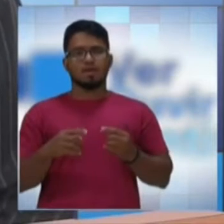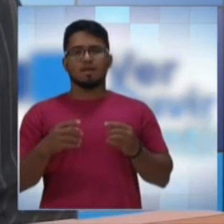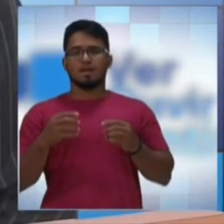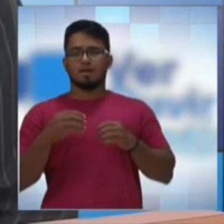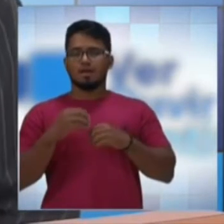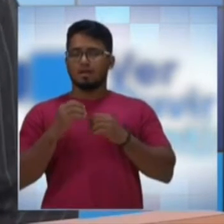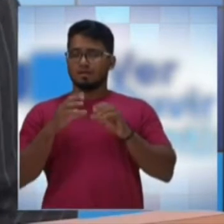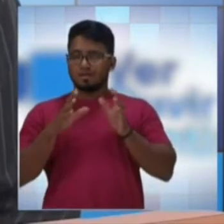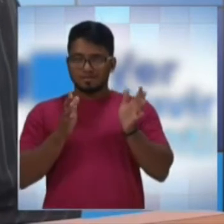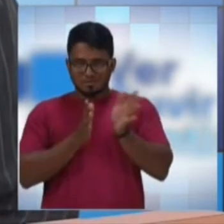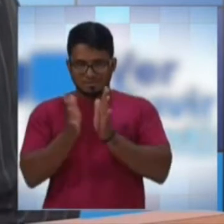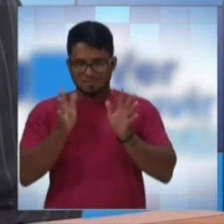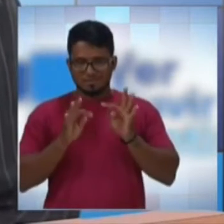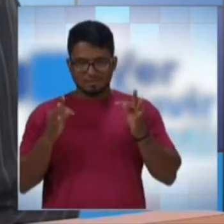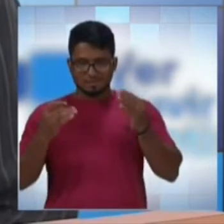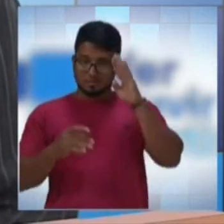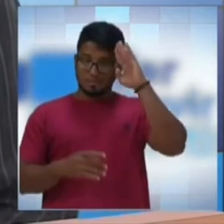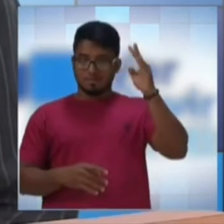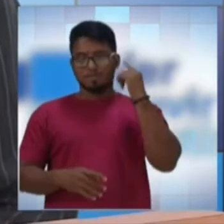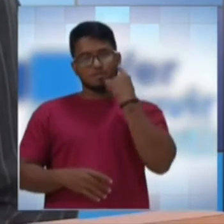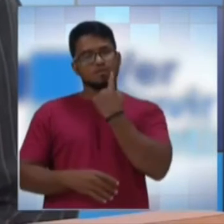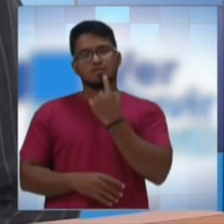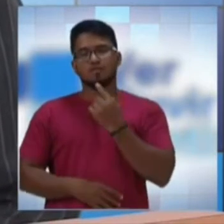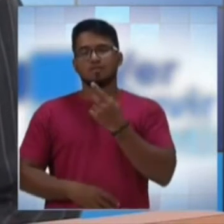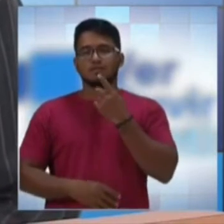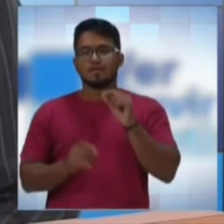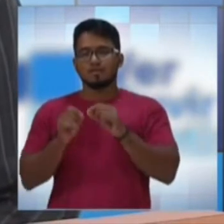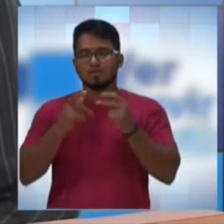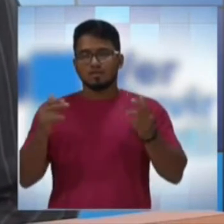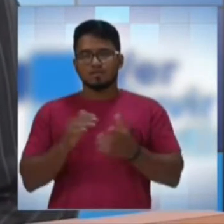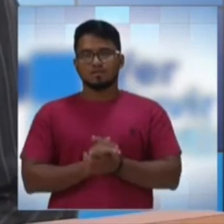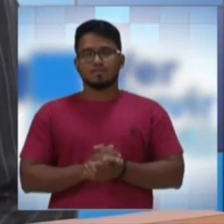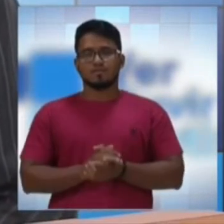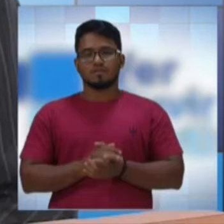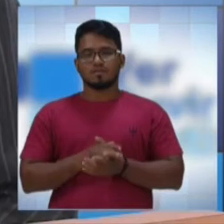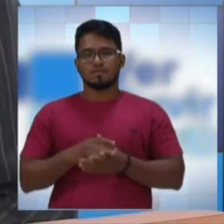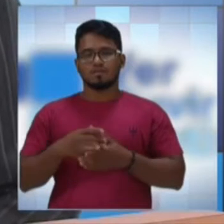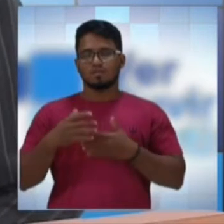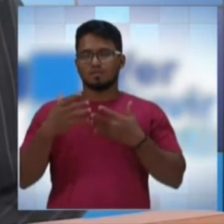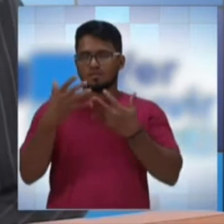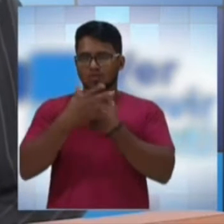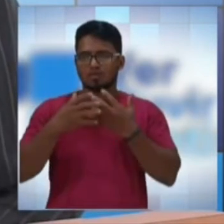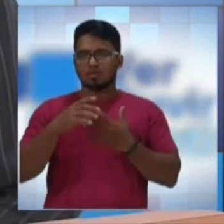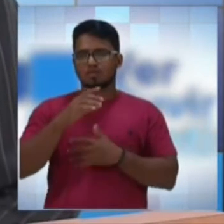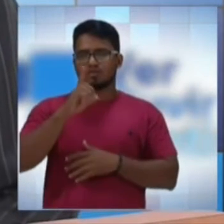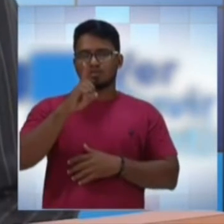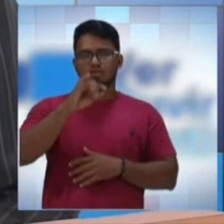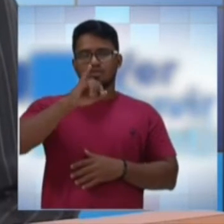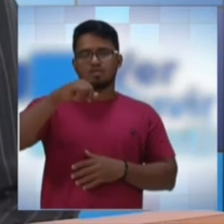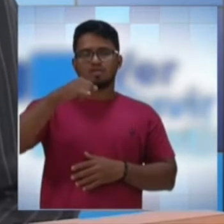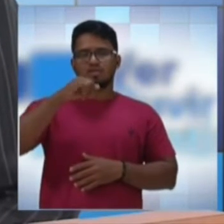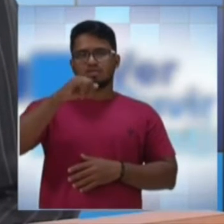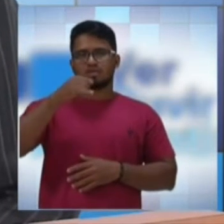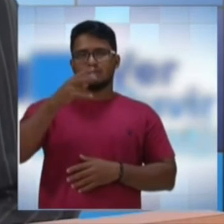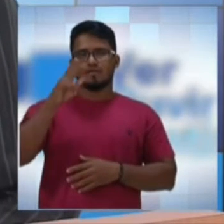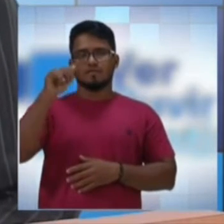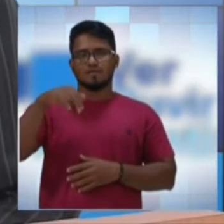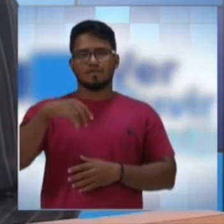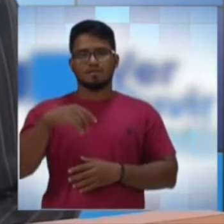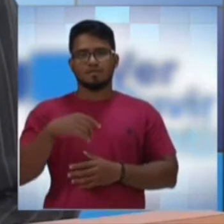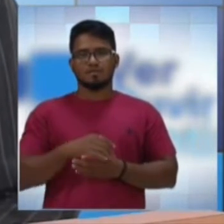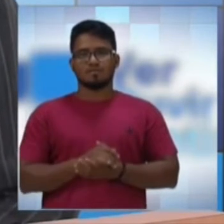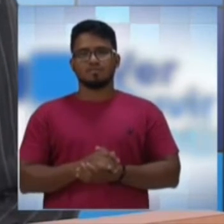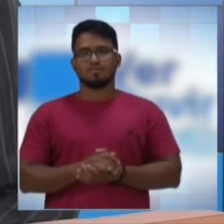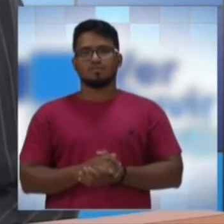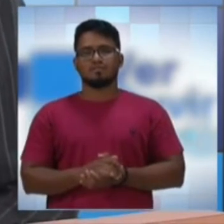é passar comunicação para todo mundo, principalmente para os surdos. Francisco, vamos fazer o seguinte? Sim. Vamos tocar essa música do Djavan? Vamos. Daqui